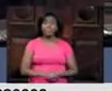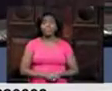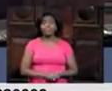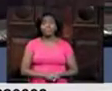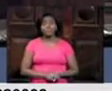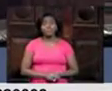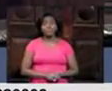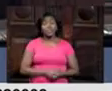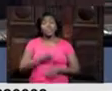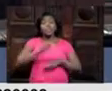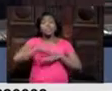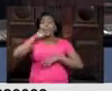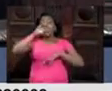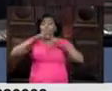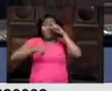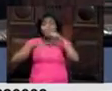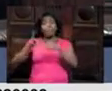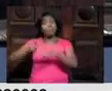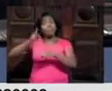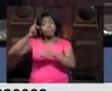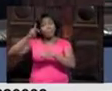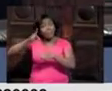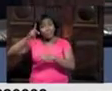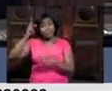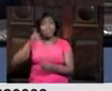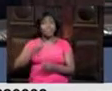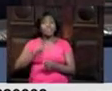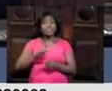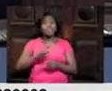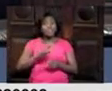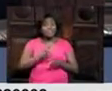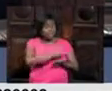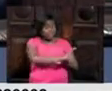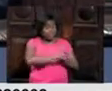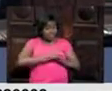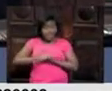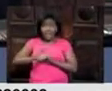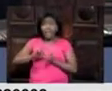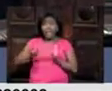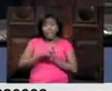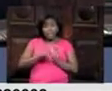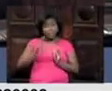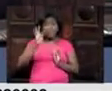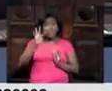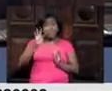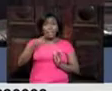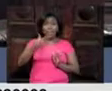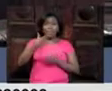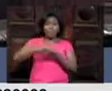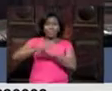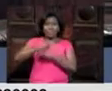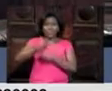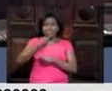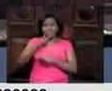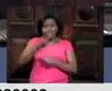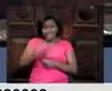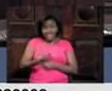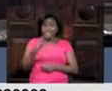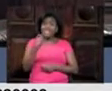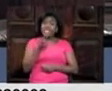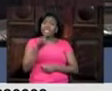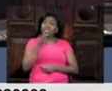sob controle da Petrobras, parte deles já destinado por lei federal em vigor no Brasil, uma lei de 2013,